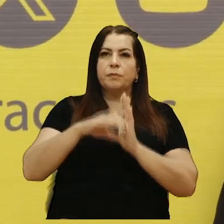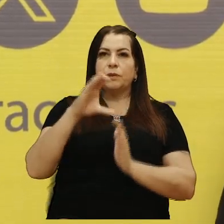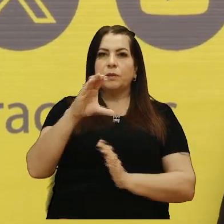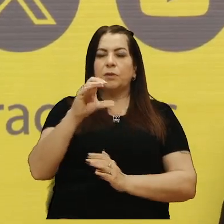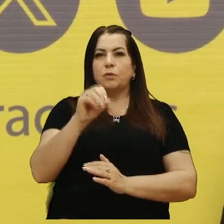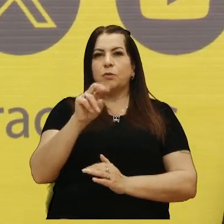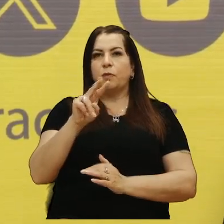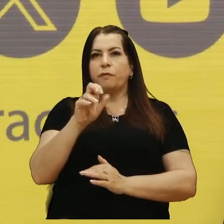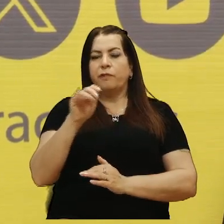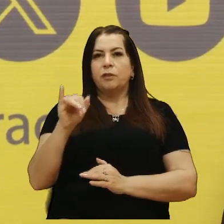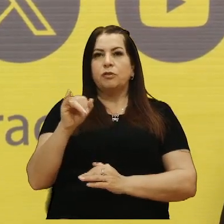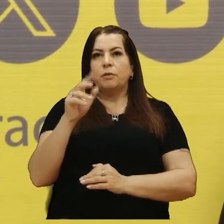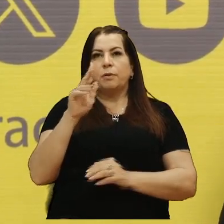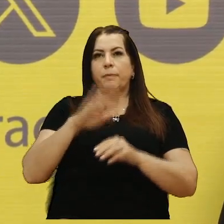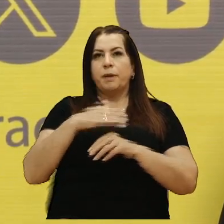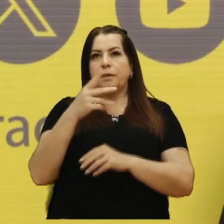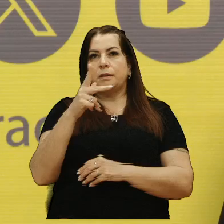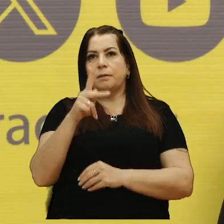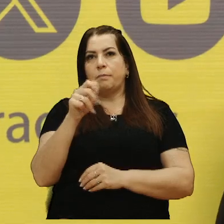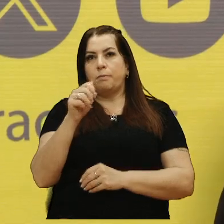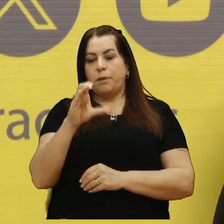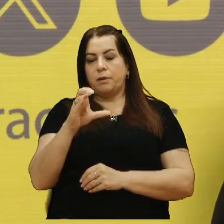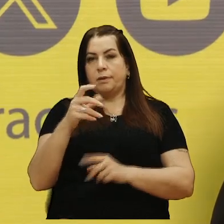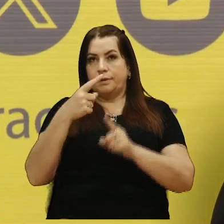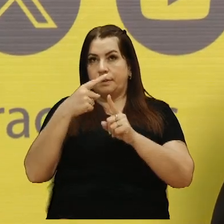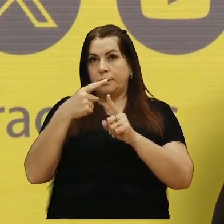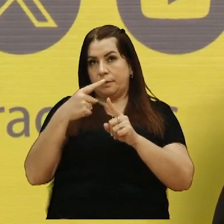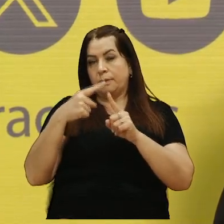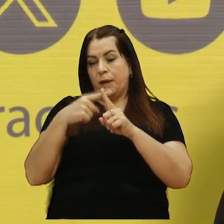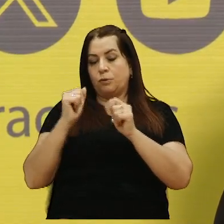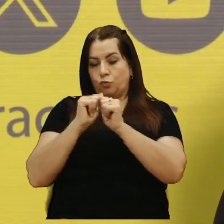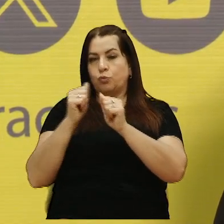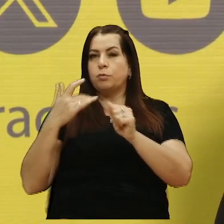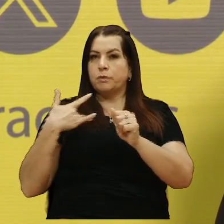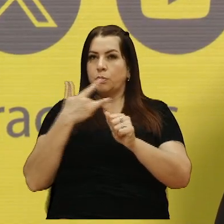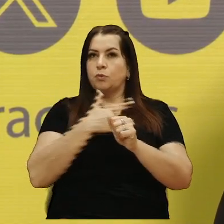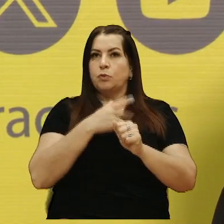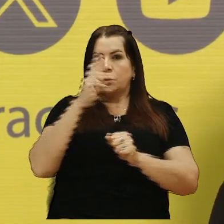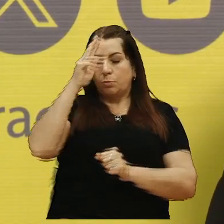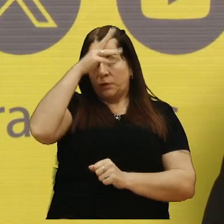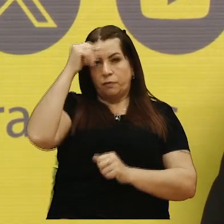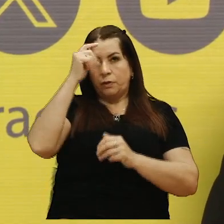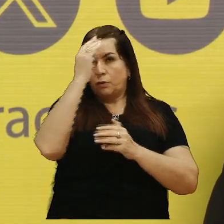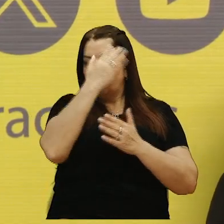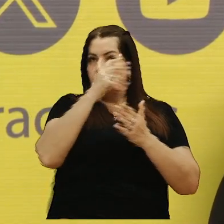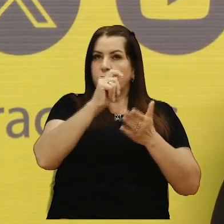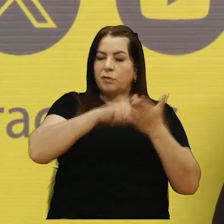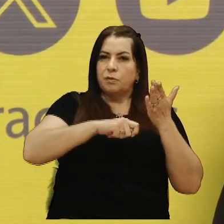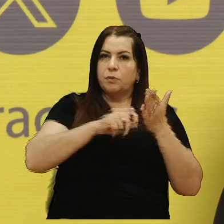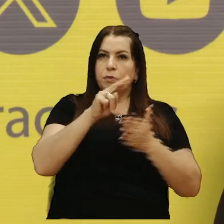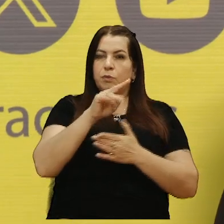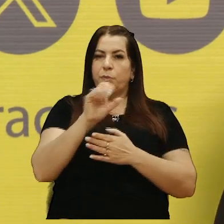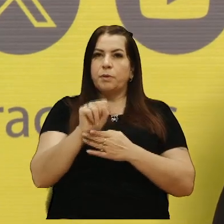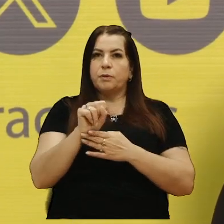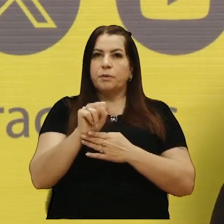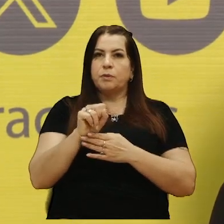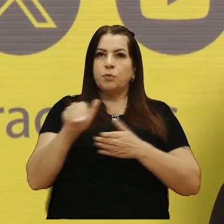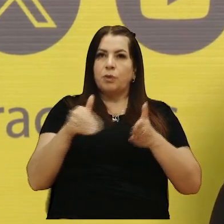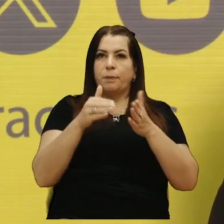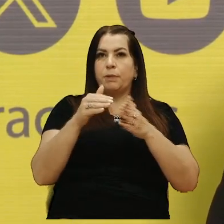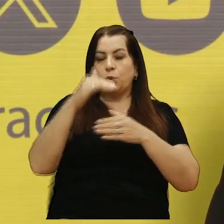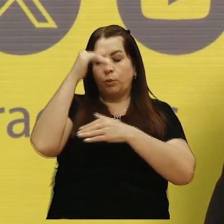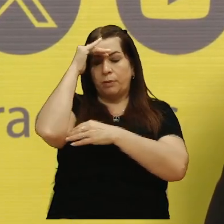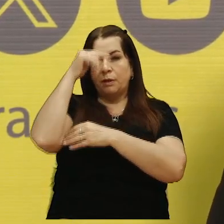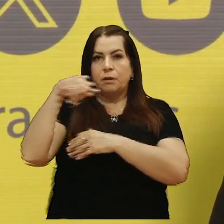mais o PAC Saúde, o prefeito Adiló assinou a UBS no caminho do